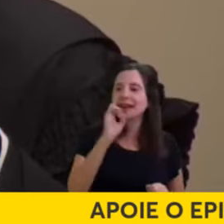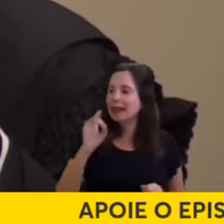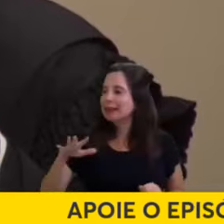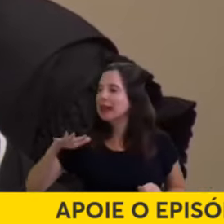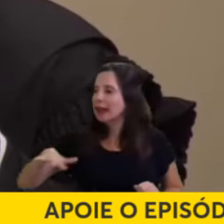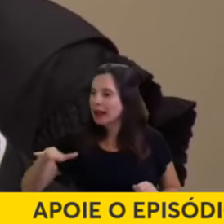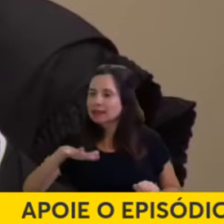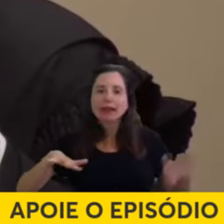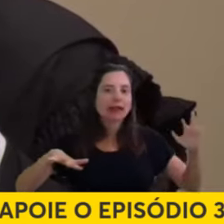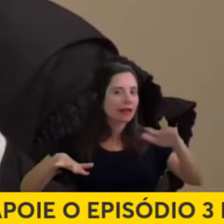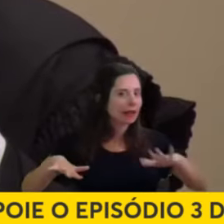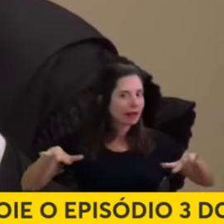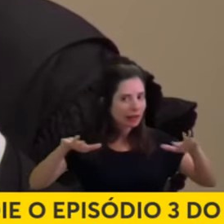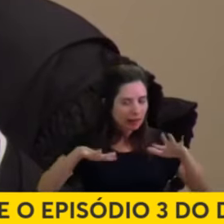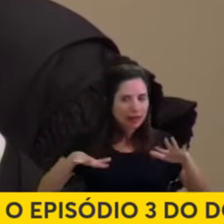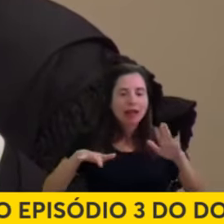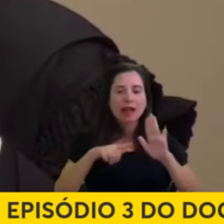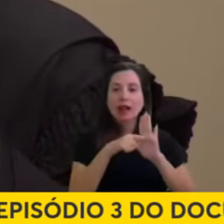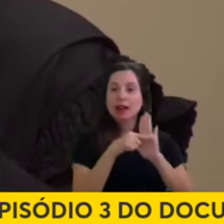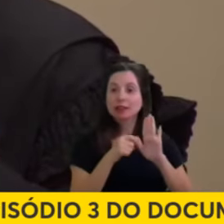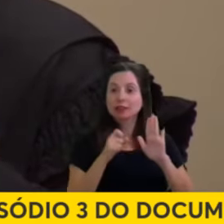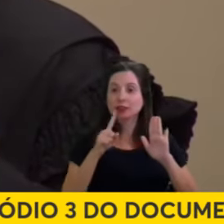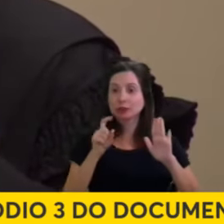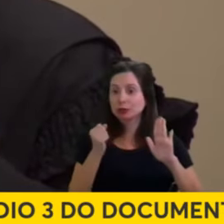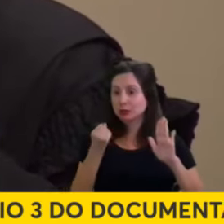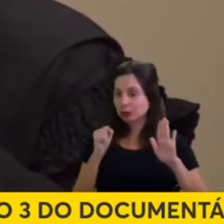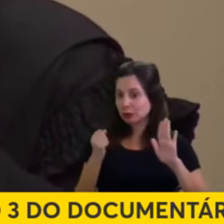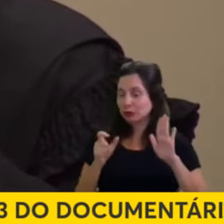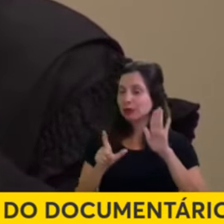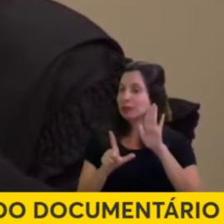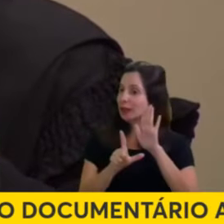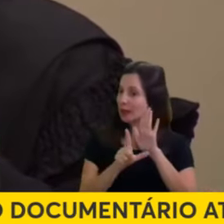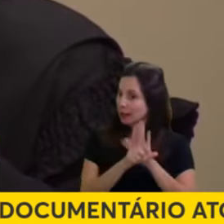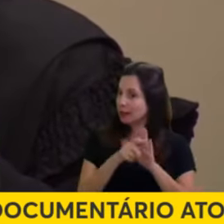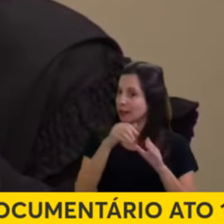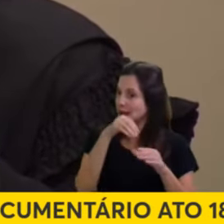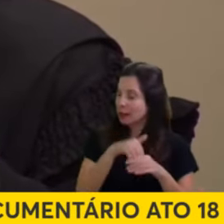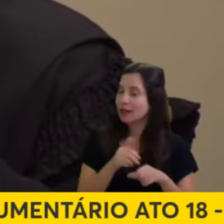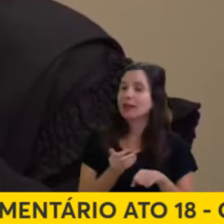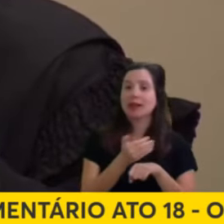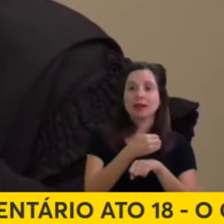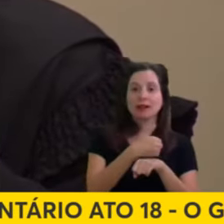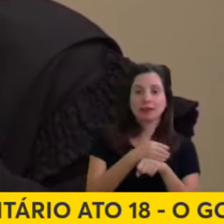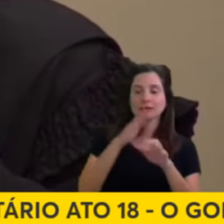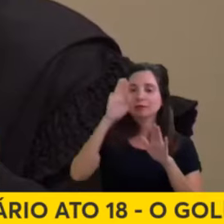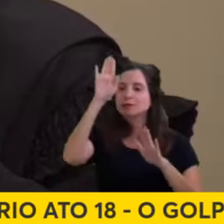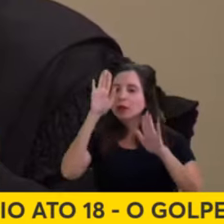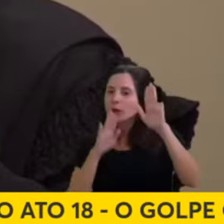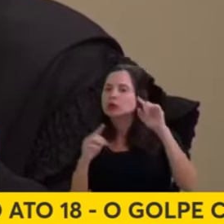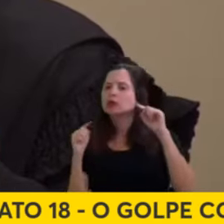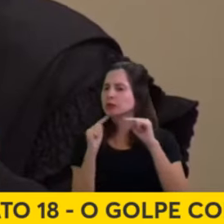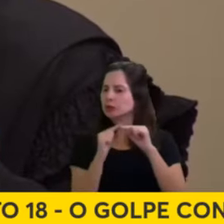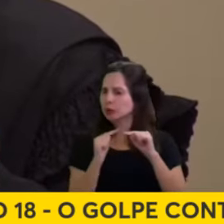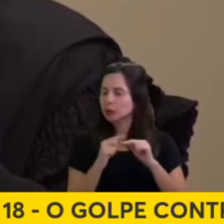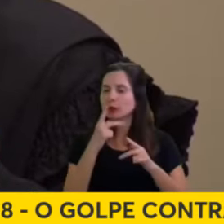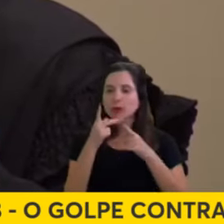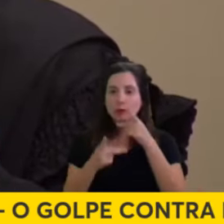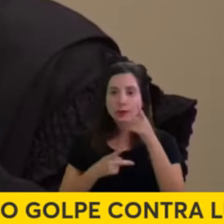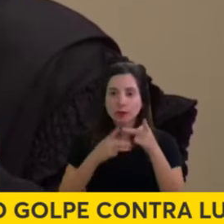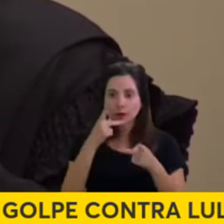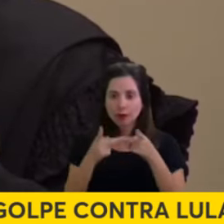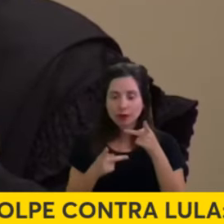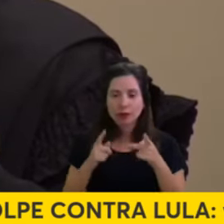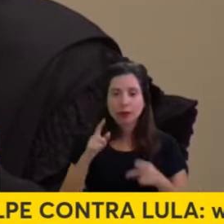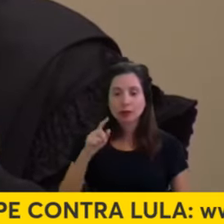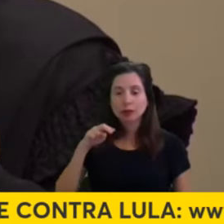estabelecido pelo Artigo 18 da Lei eleitoral e que são atualizados pelo TSE antes das respectivas eleições conforme diz Alan titonelli Nunes em